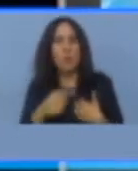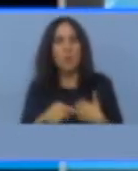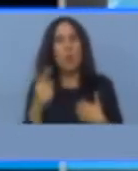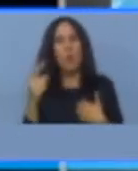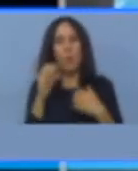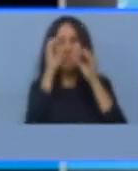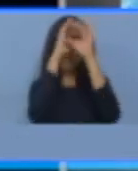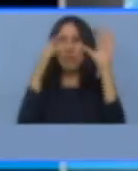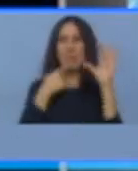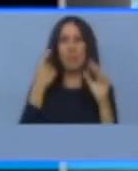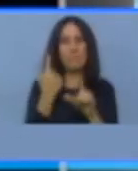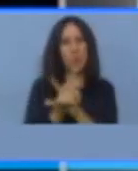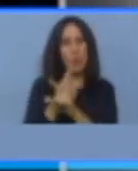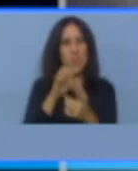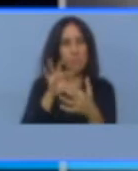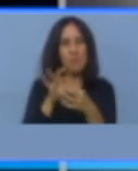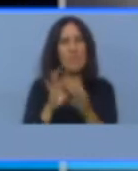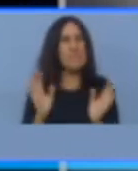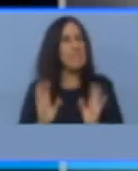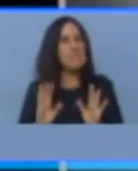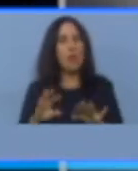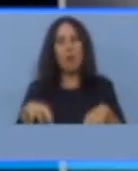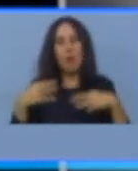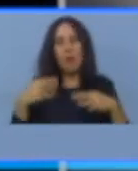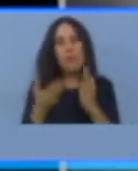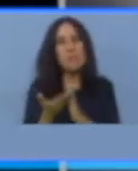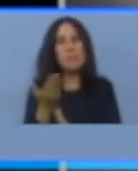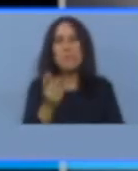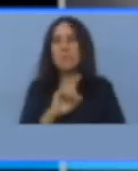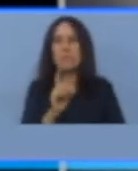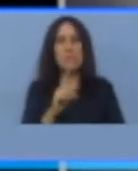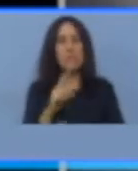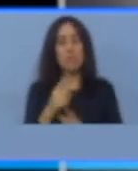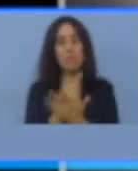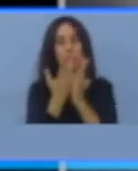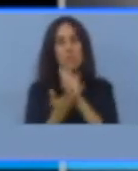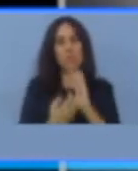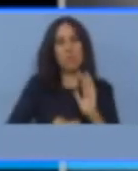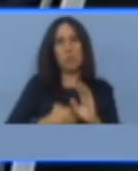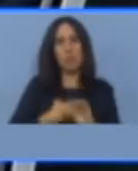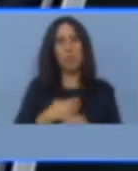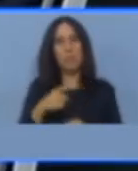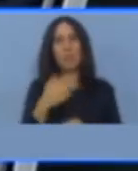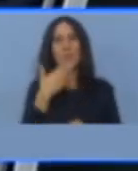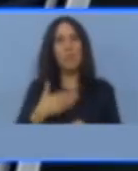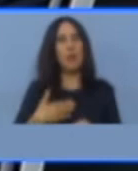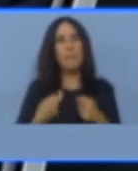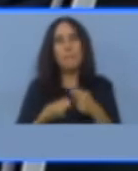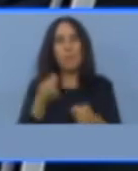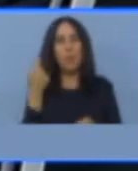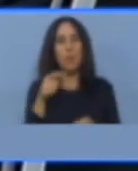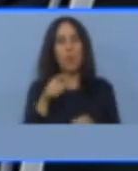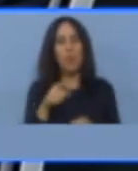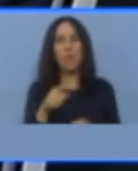mais estranhas acerca das coisas, não deixar perpetuar este conjunto de sintomas, esta disfuncionalidade e